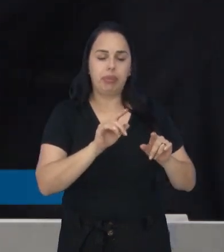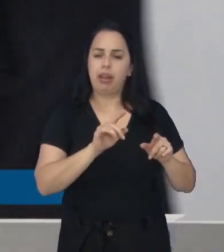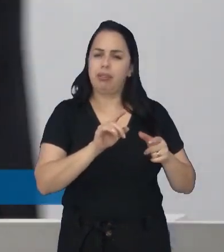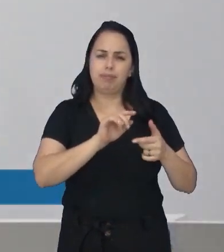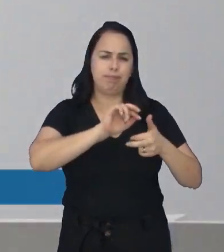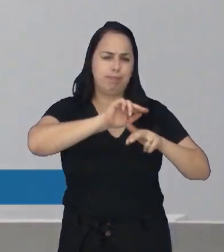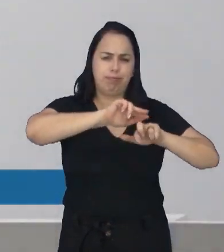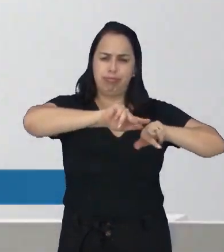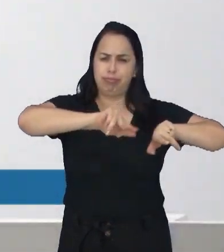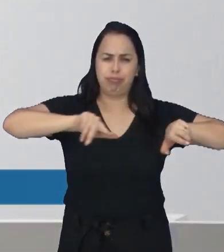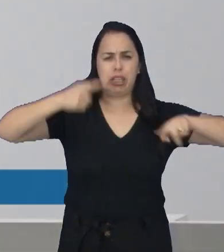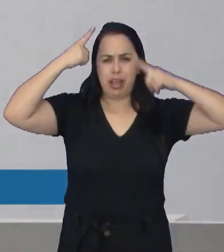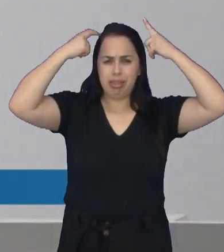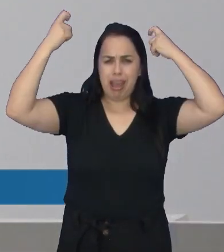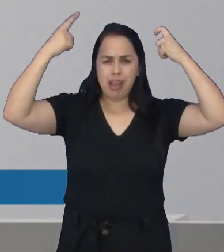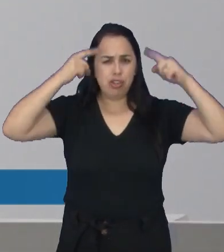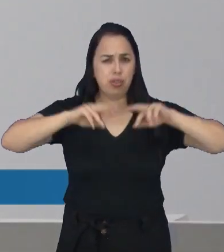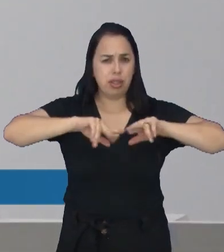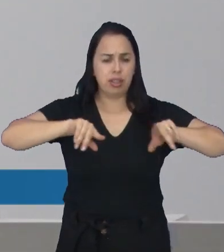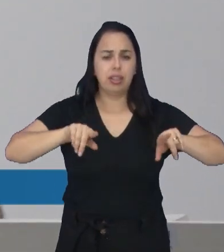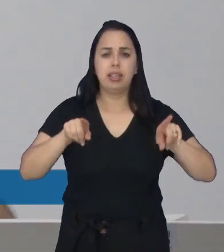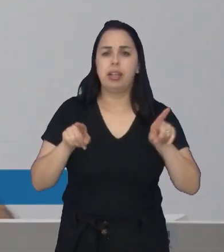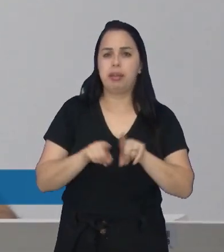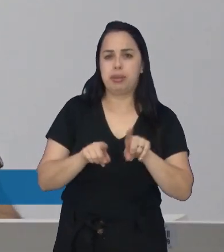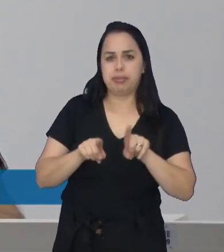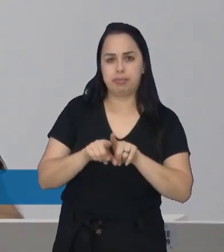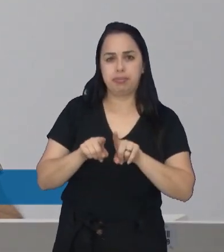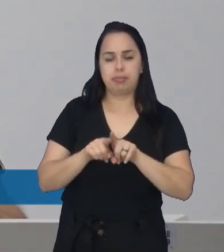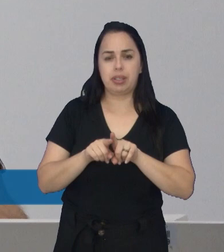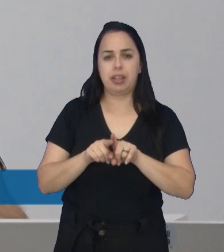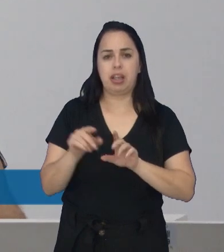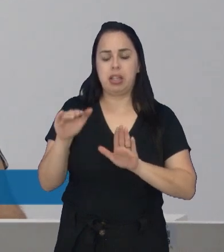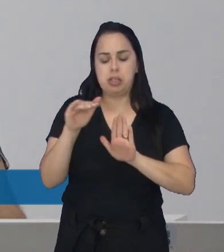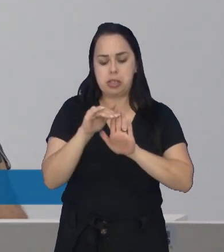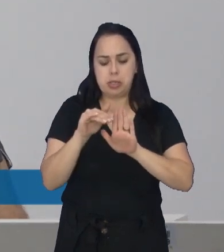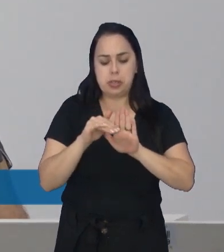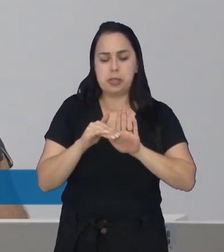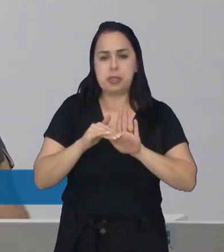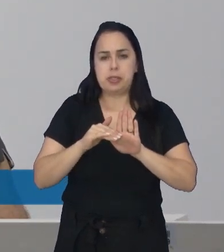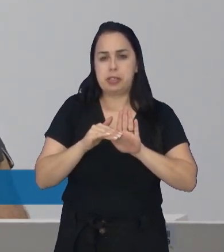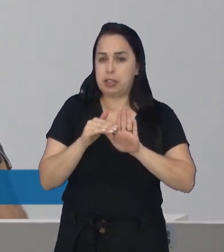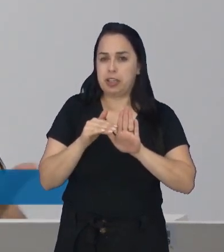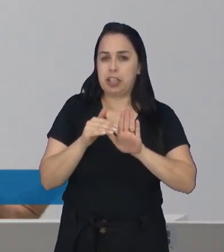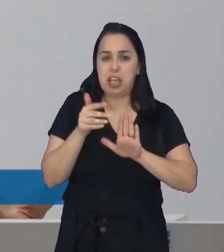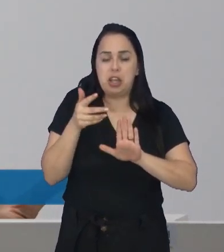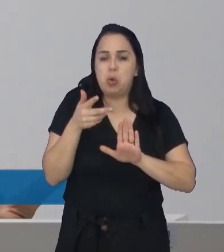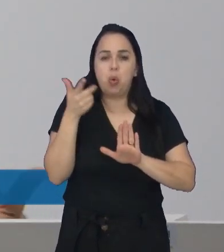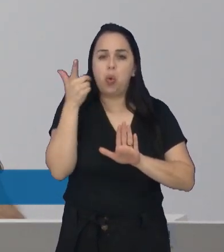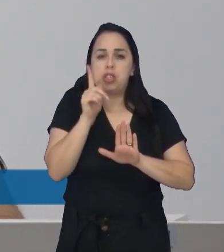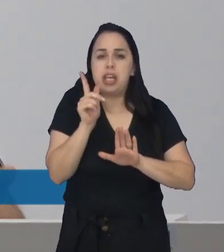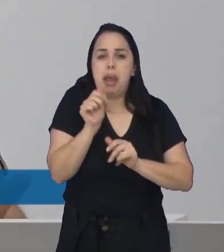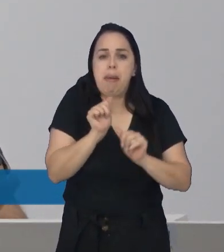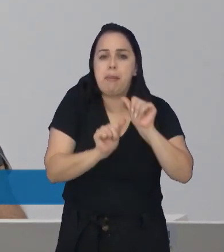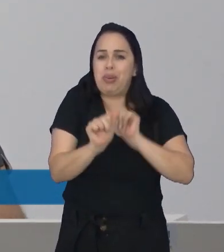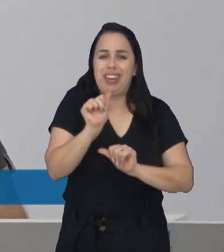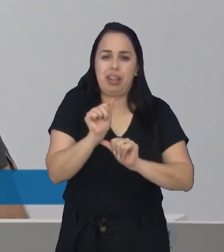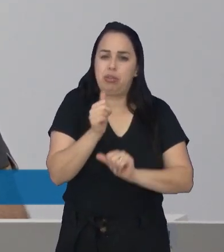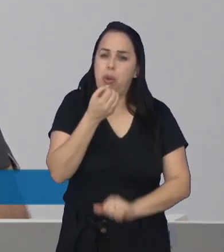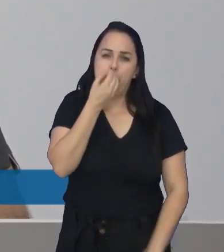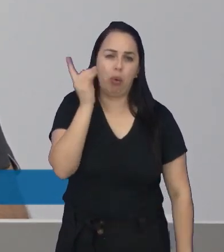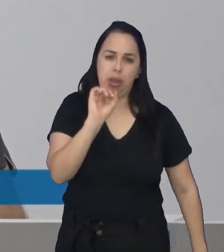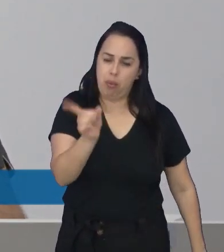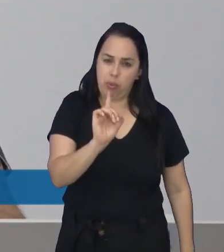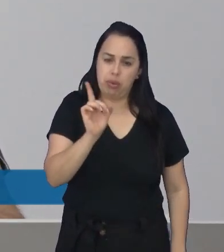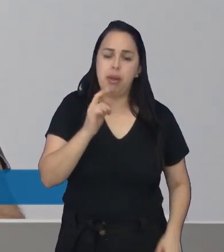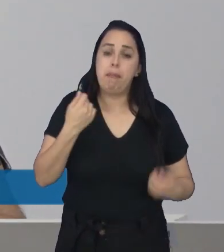ideias diferenciadas então também engessar a oportunidade de adoção na lei não é a melhor estratégia